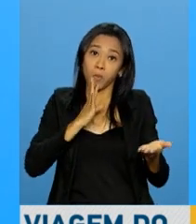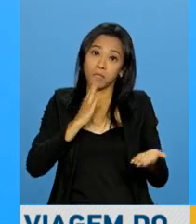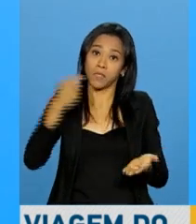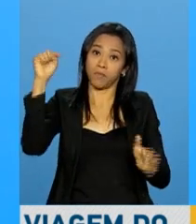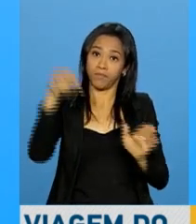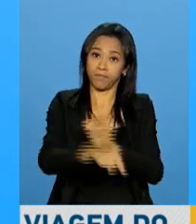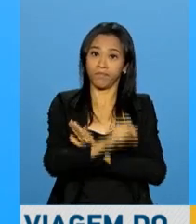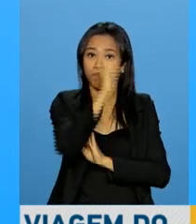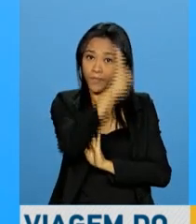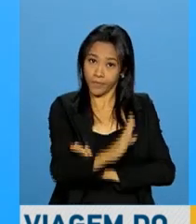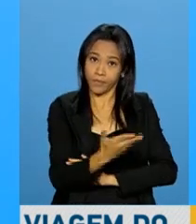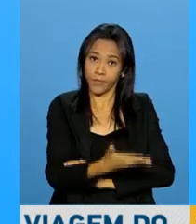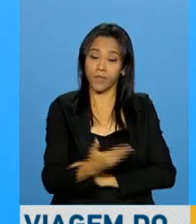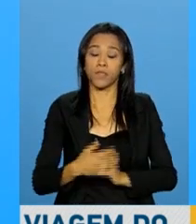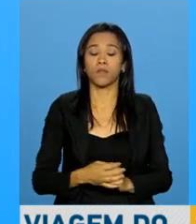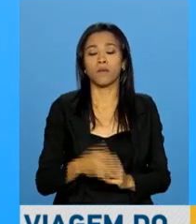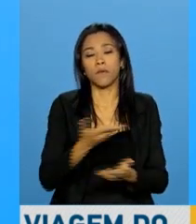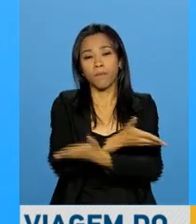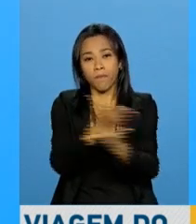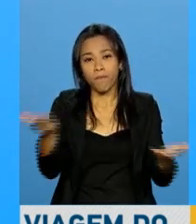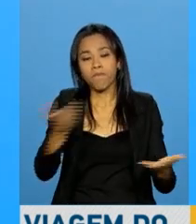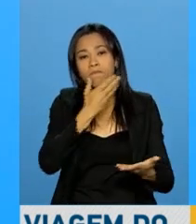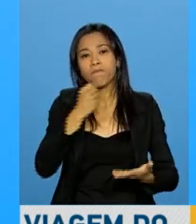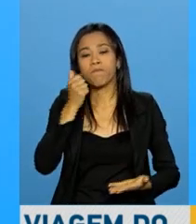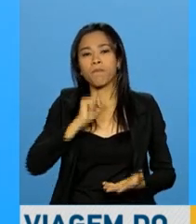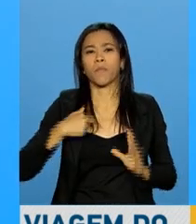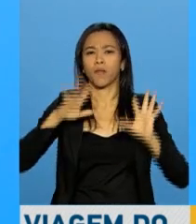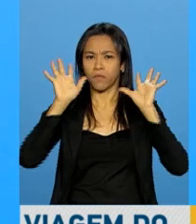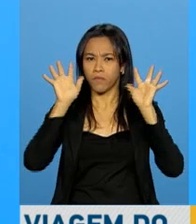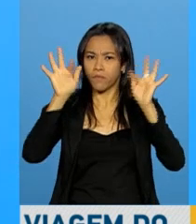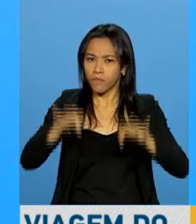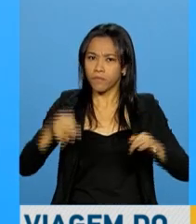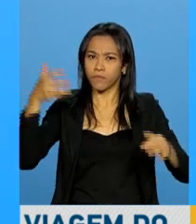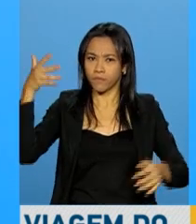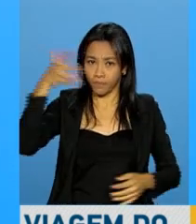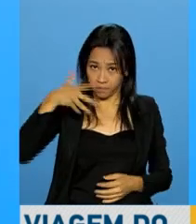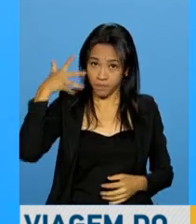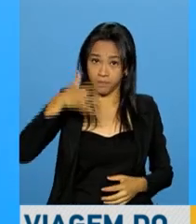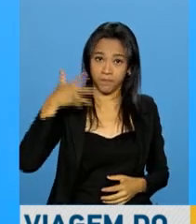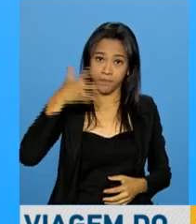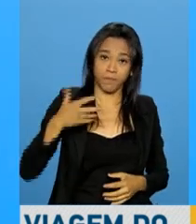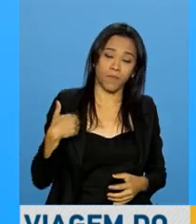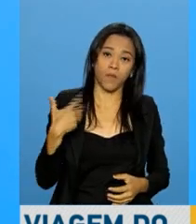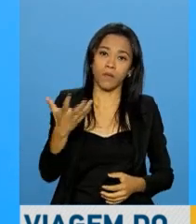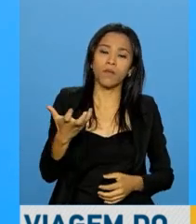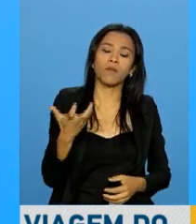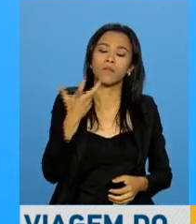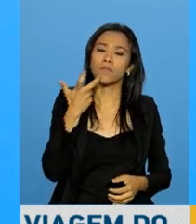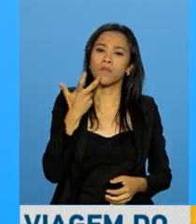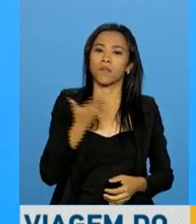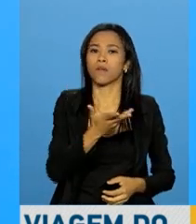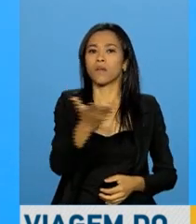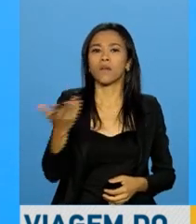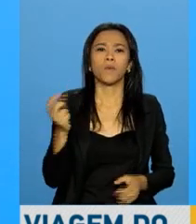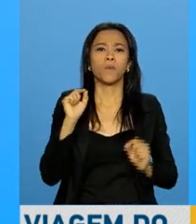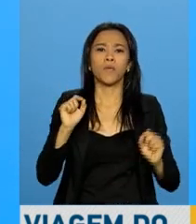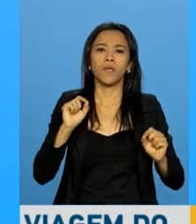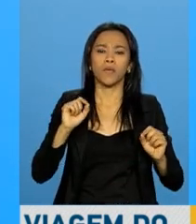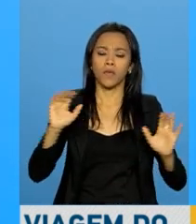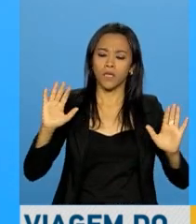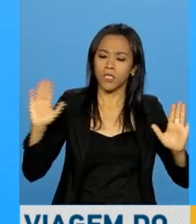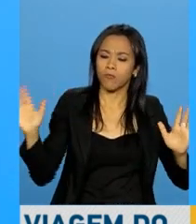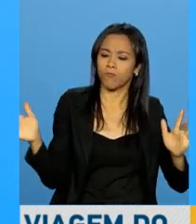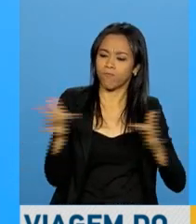fundo. Senhoras e senhores, para finalizar, eu quero ressaltar que o intercâmbio